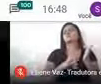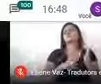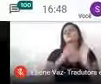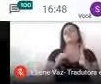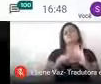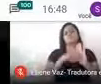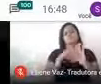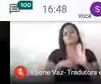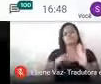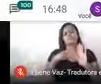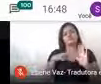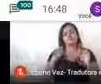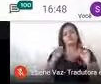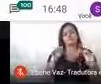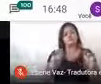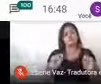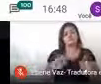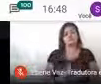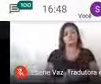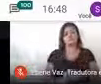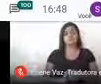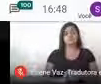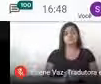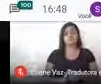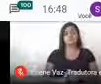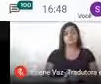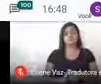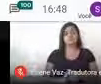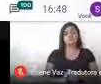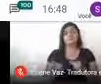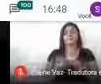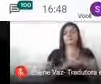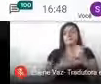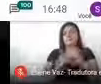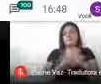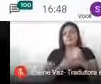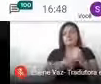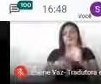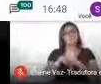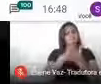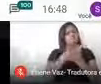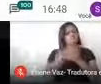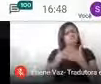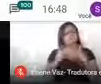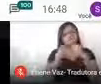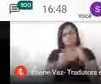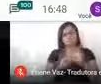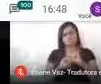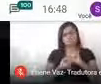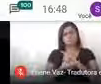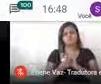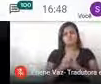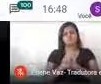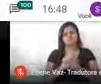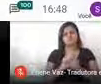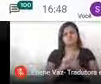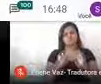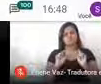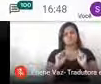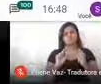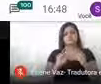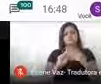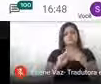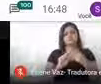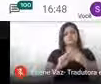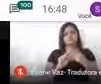tripé tradicional dos estudos geolinguísticos ou dialetológicos, a rede de pontos, questionário